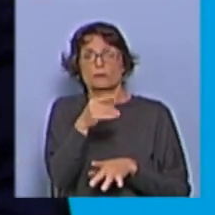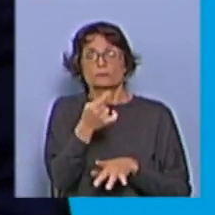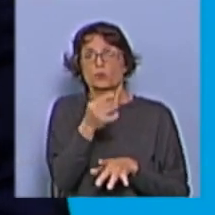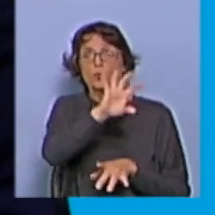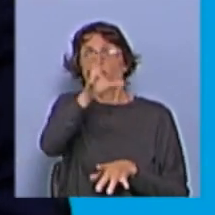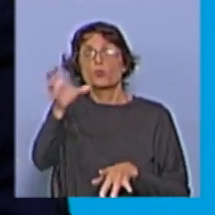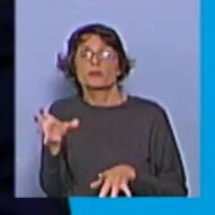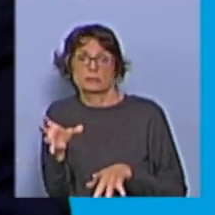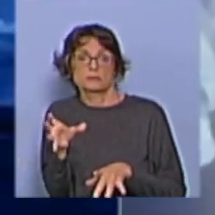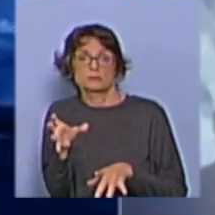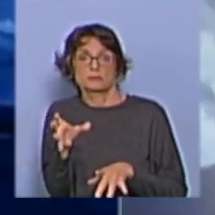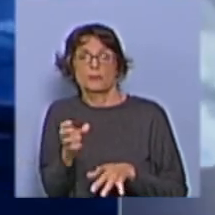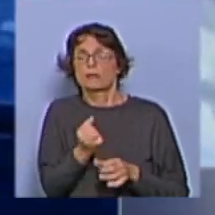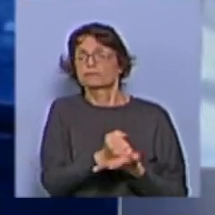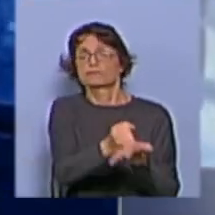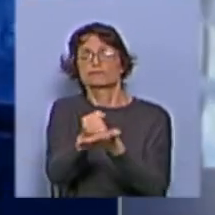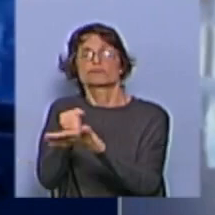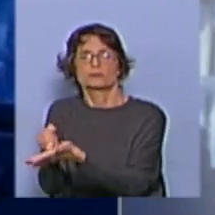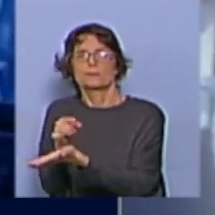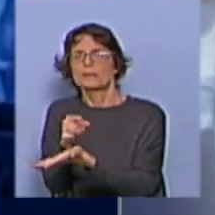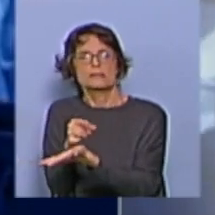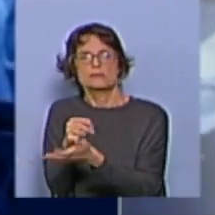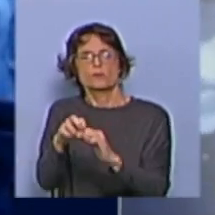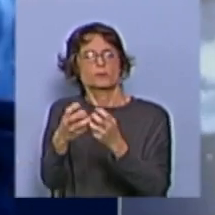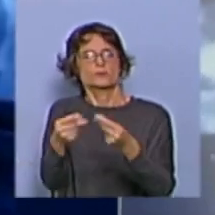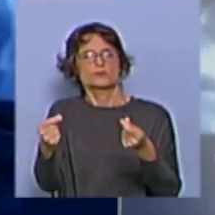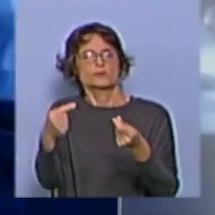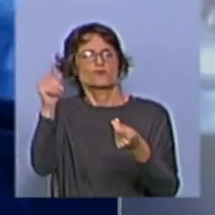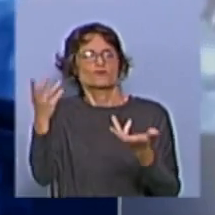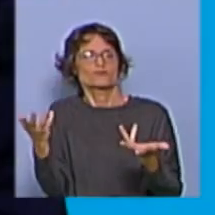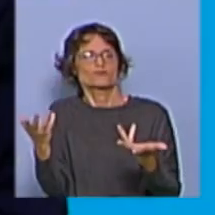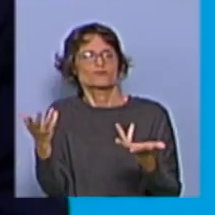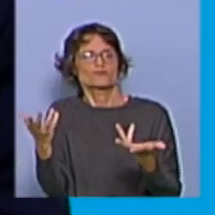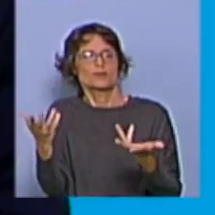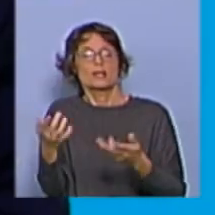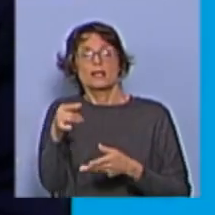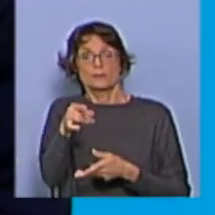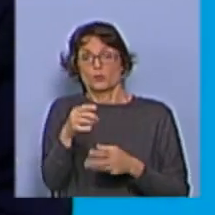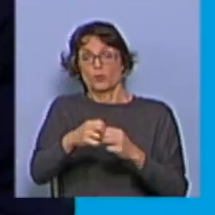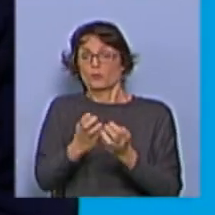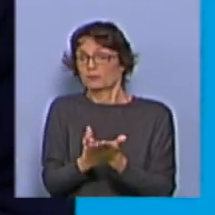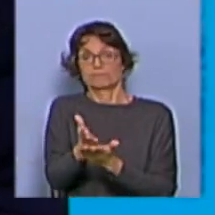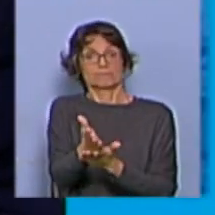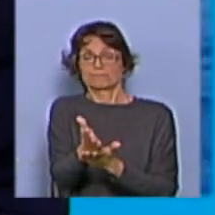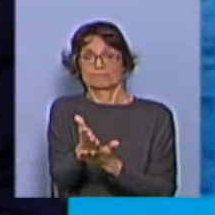solução nenhuma. Foi um paliativo. Na verdade, os problemas ficaram exatamente iguais, os problemas de uma sociedade